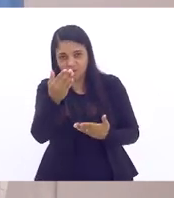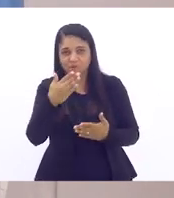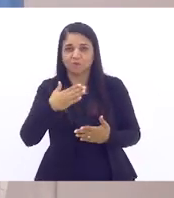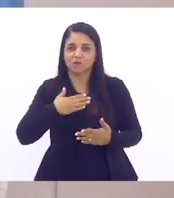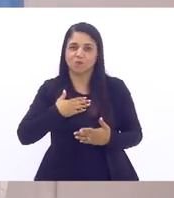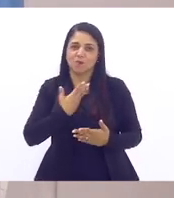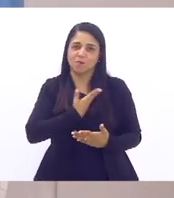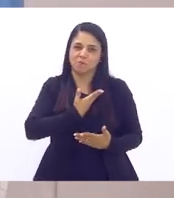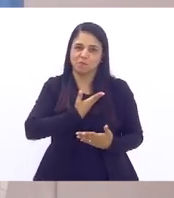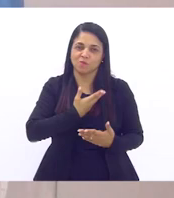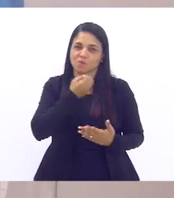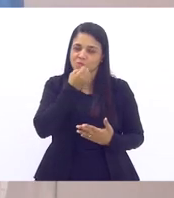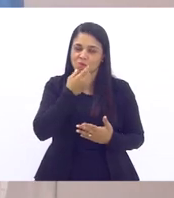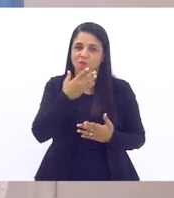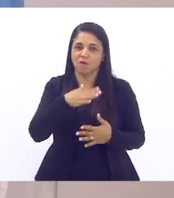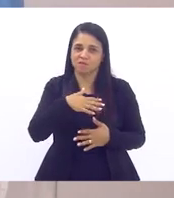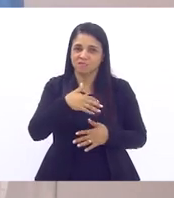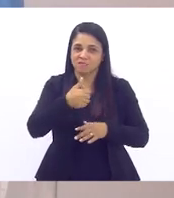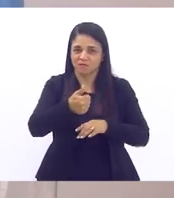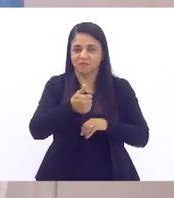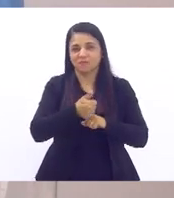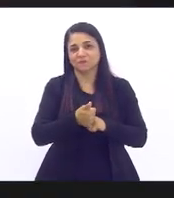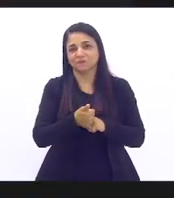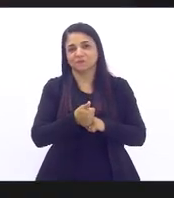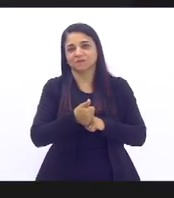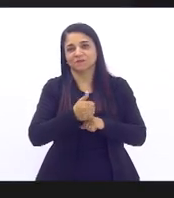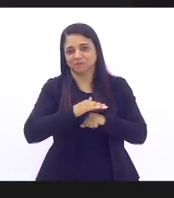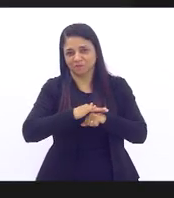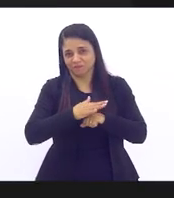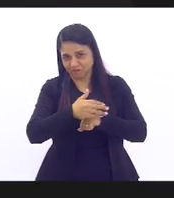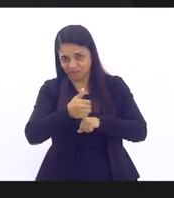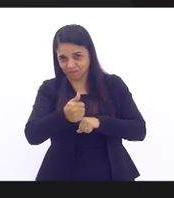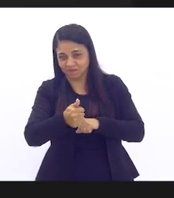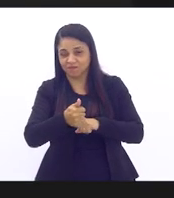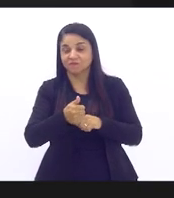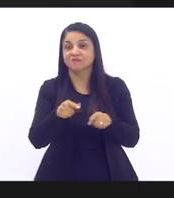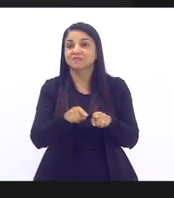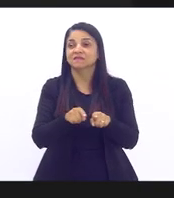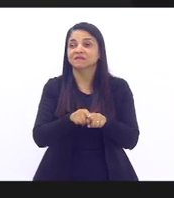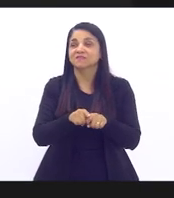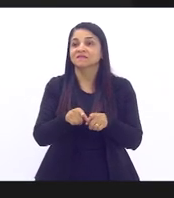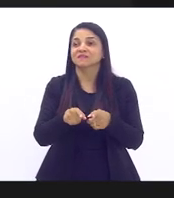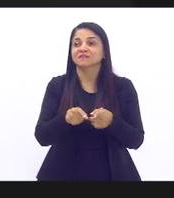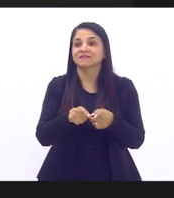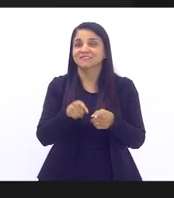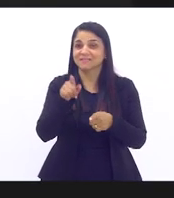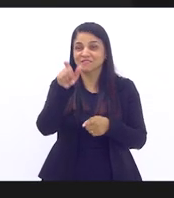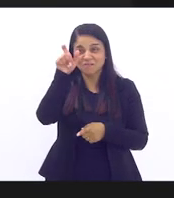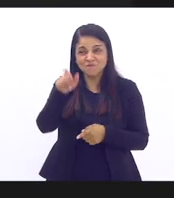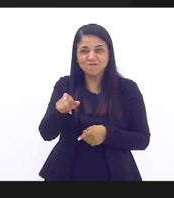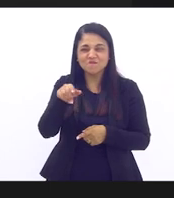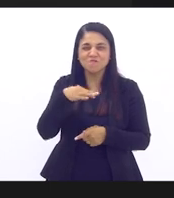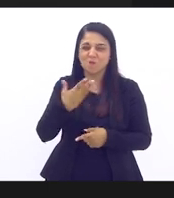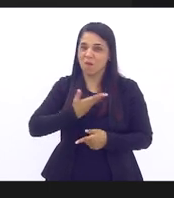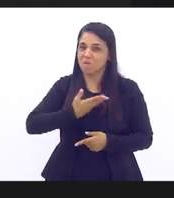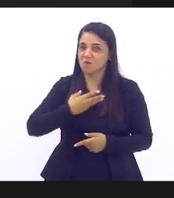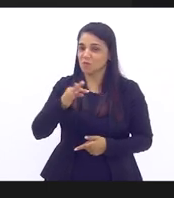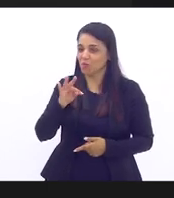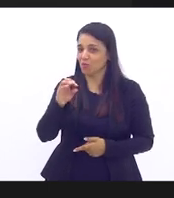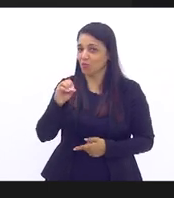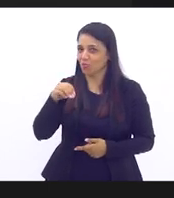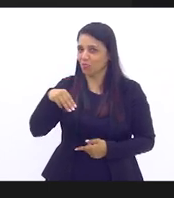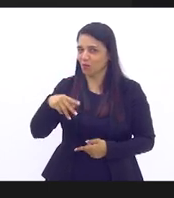Conte conosco aqui Fique com Deus um abraço para o nosso amigo tonto que tá na mesa Aí eu acabei passando um olhar aí